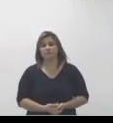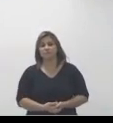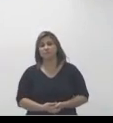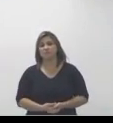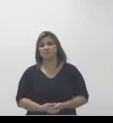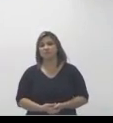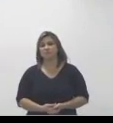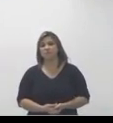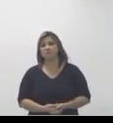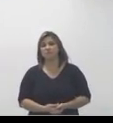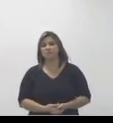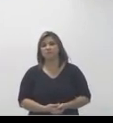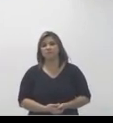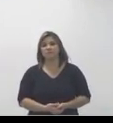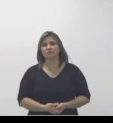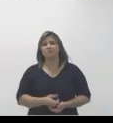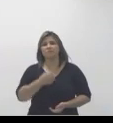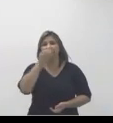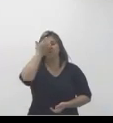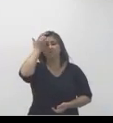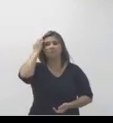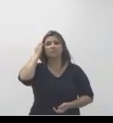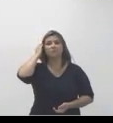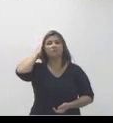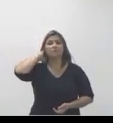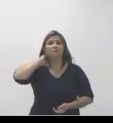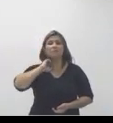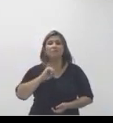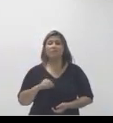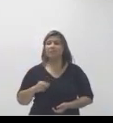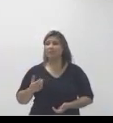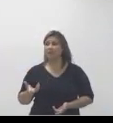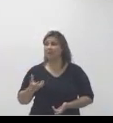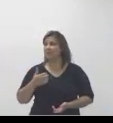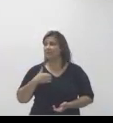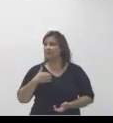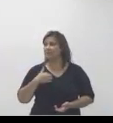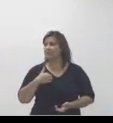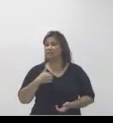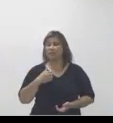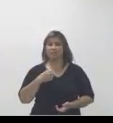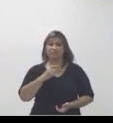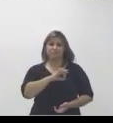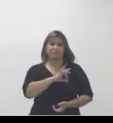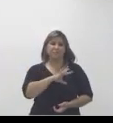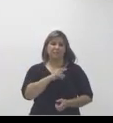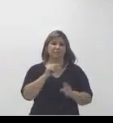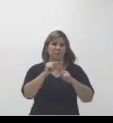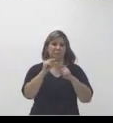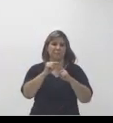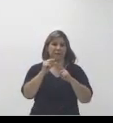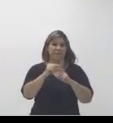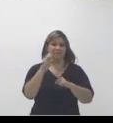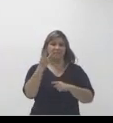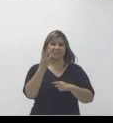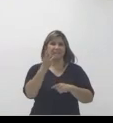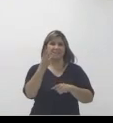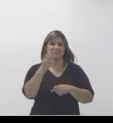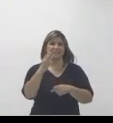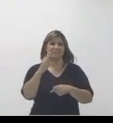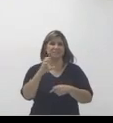eu sou eu quem tem muito dessa palavra terceiro setor eu só acho que a espaços de